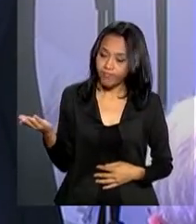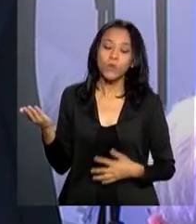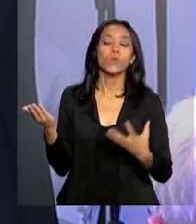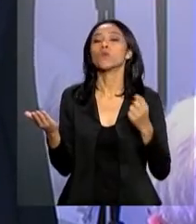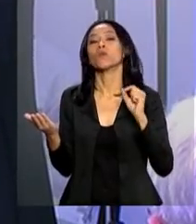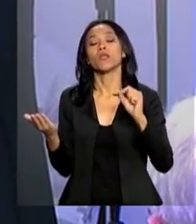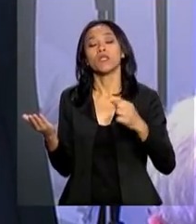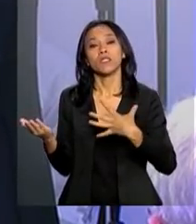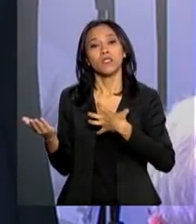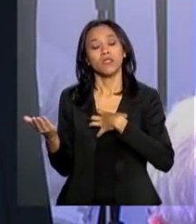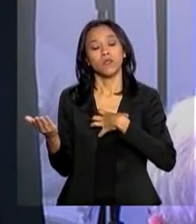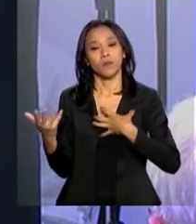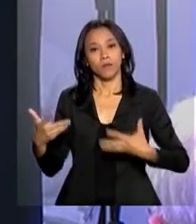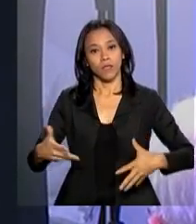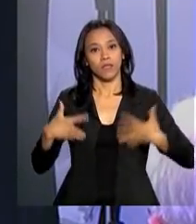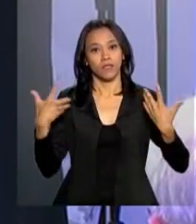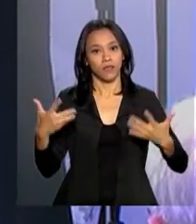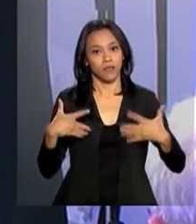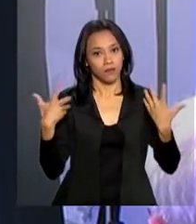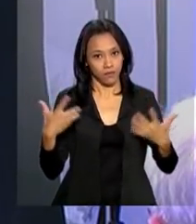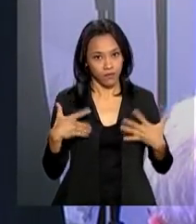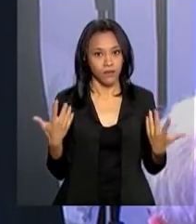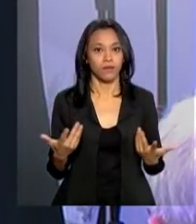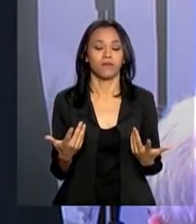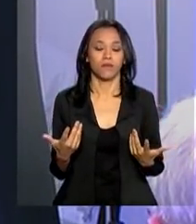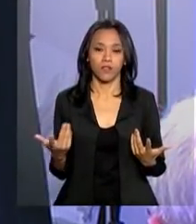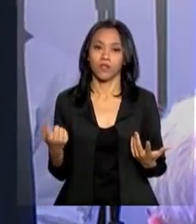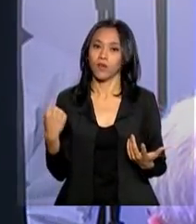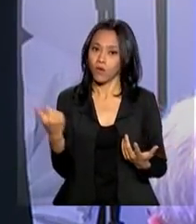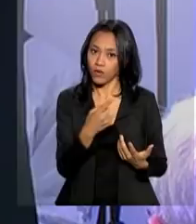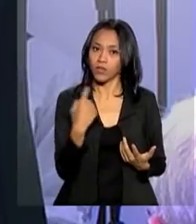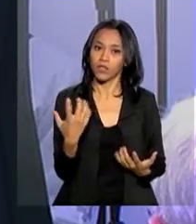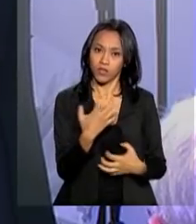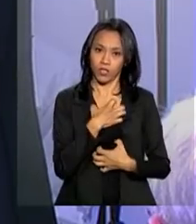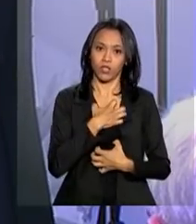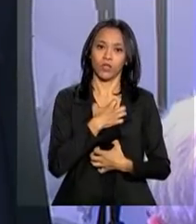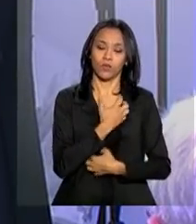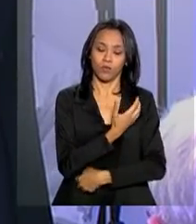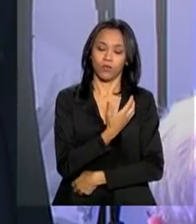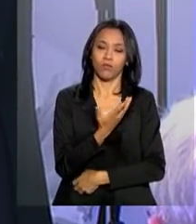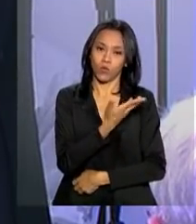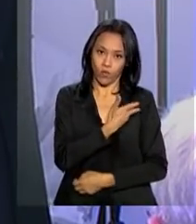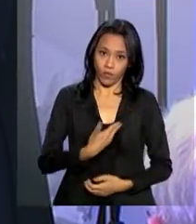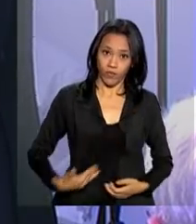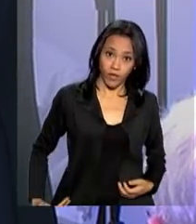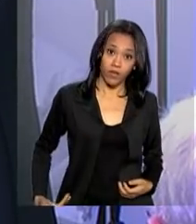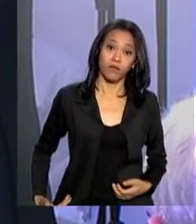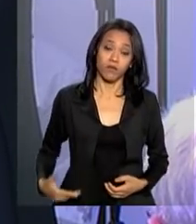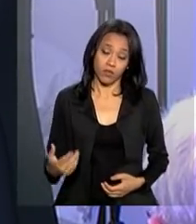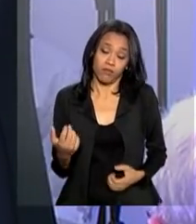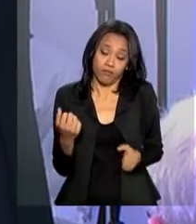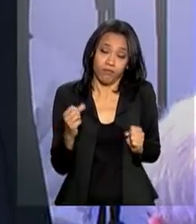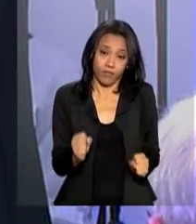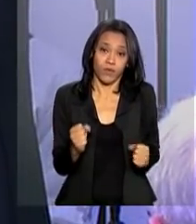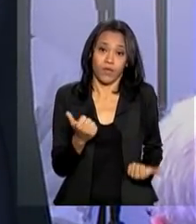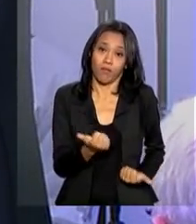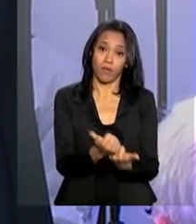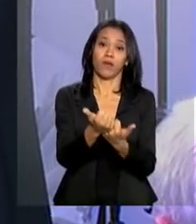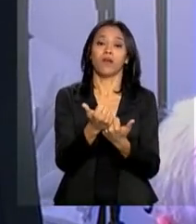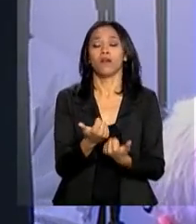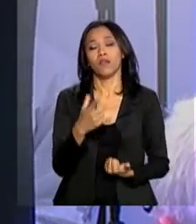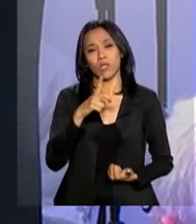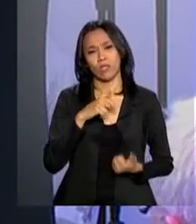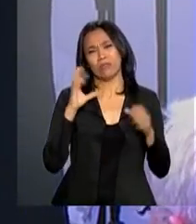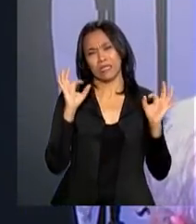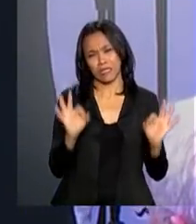alegria que, naturalmente, estamos sentindo no nosso governo por poder colaborar. E tenho certeza que